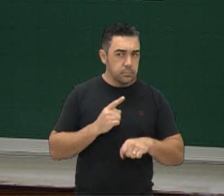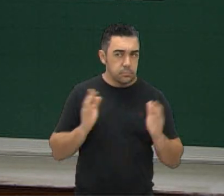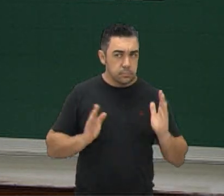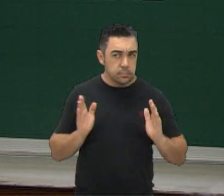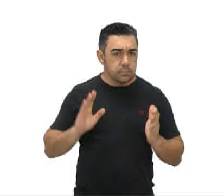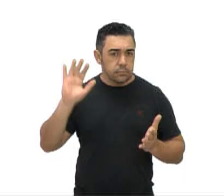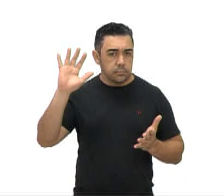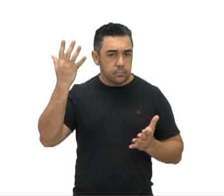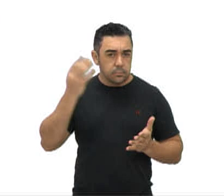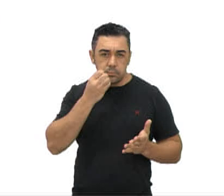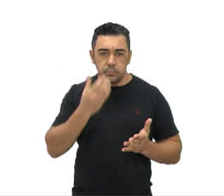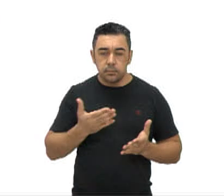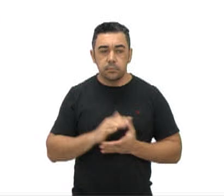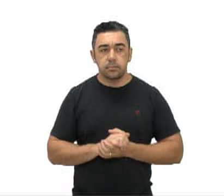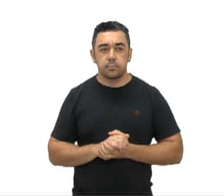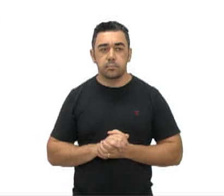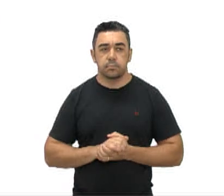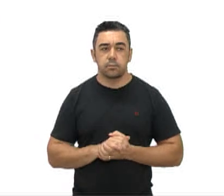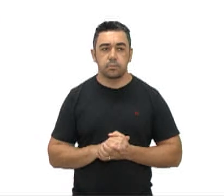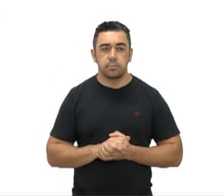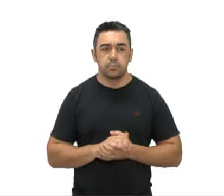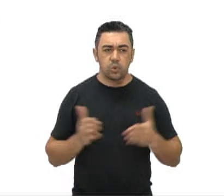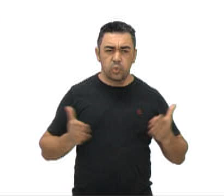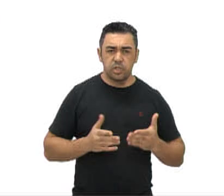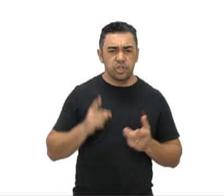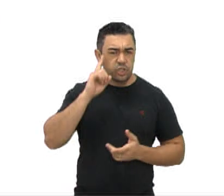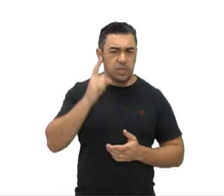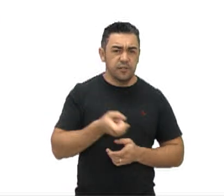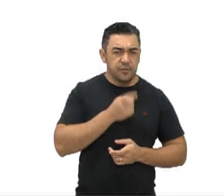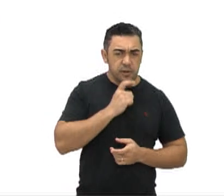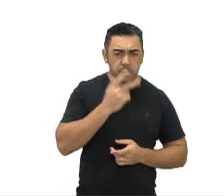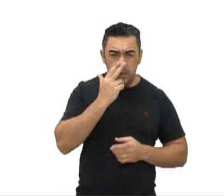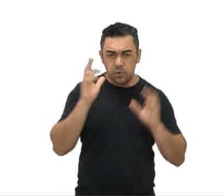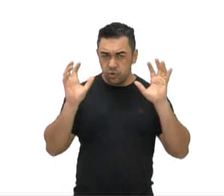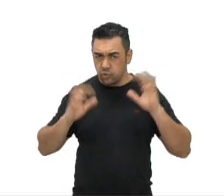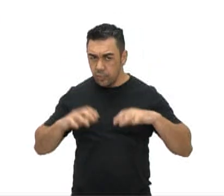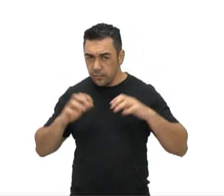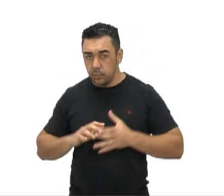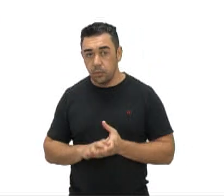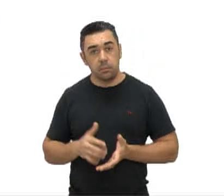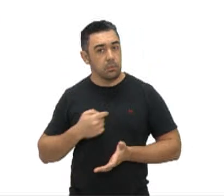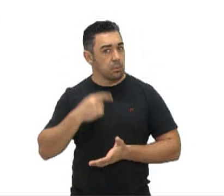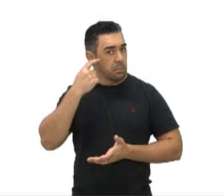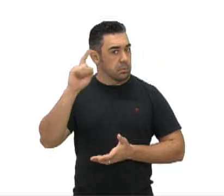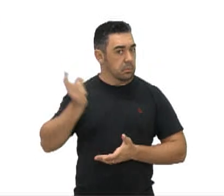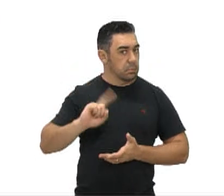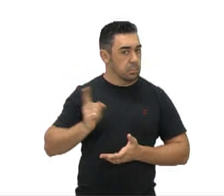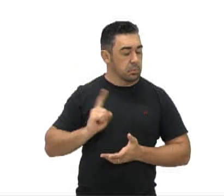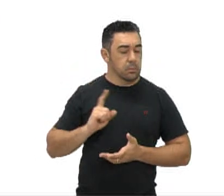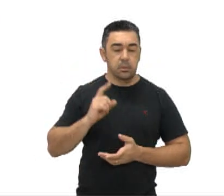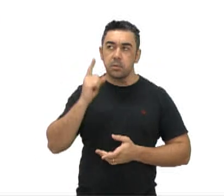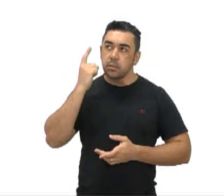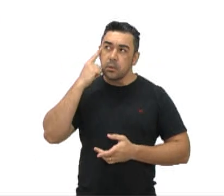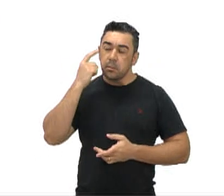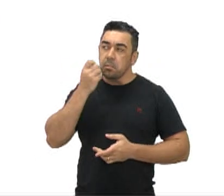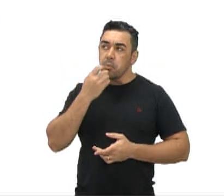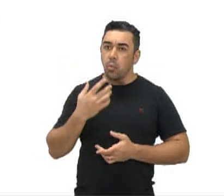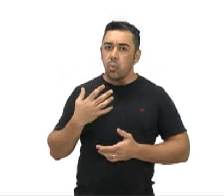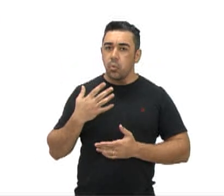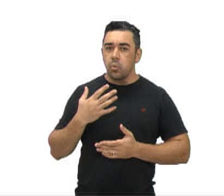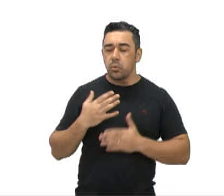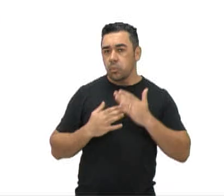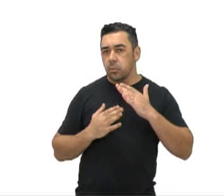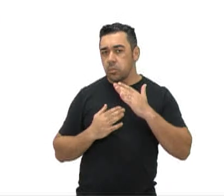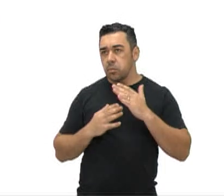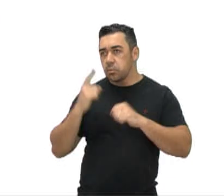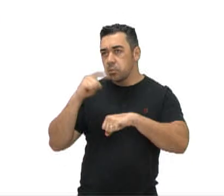bom tempo? Será que hoje o dia estará frio e parece que vai chover? Bom, eu penso que quando eu vou pensar em bom